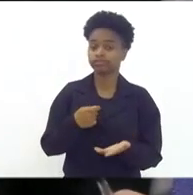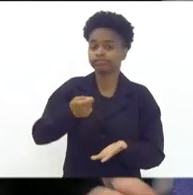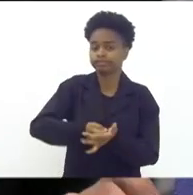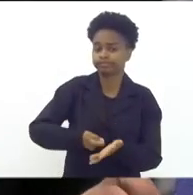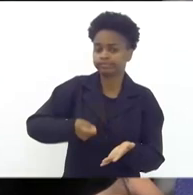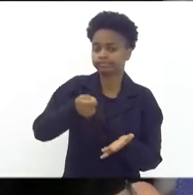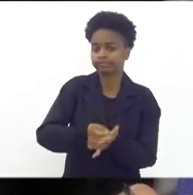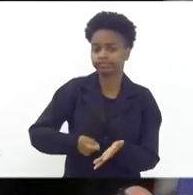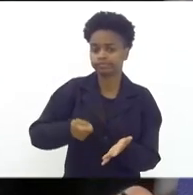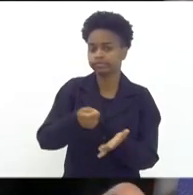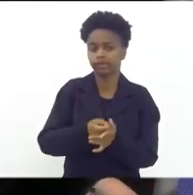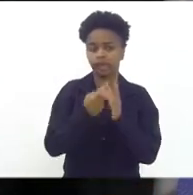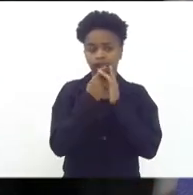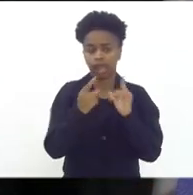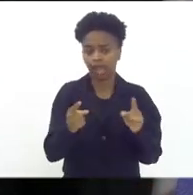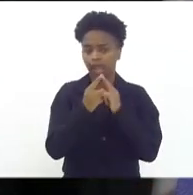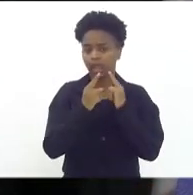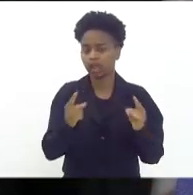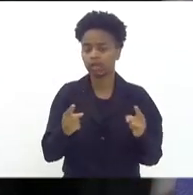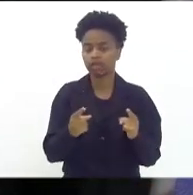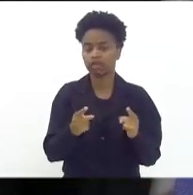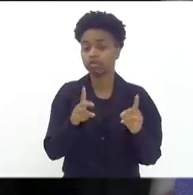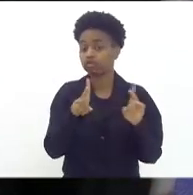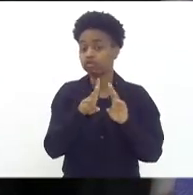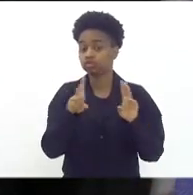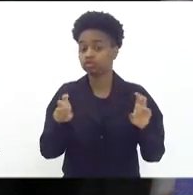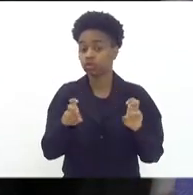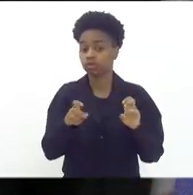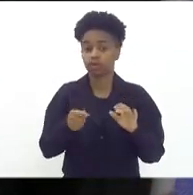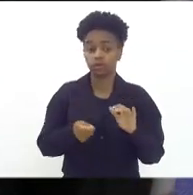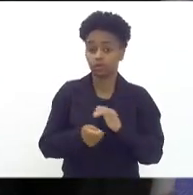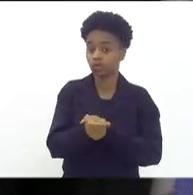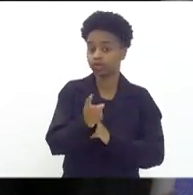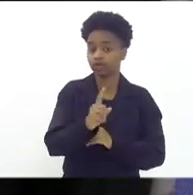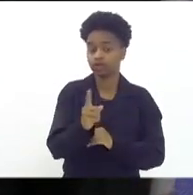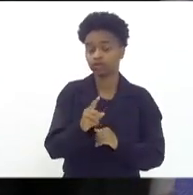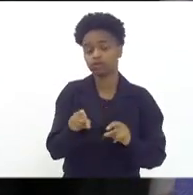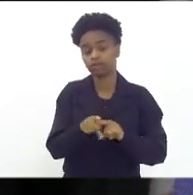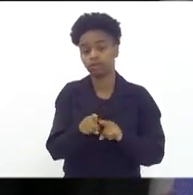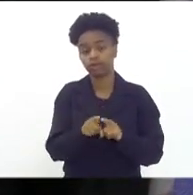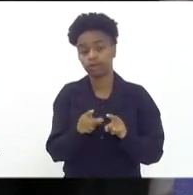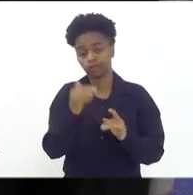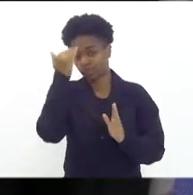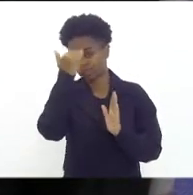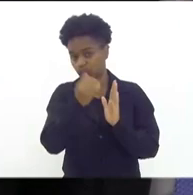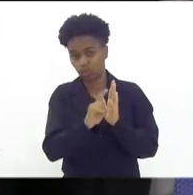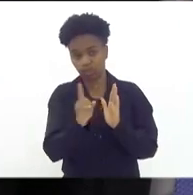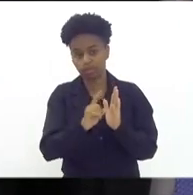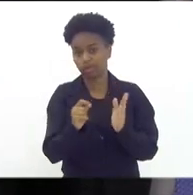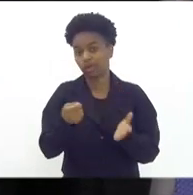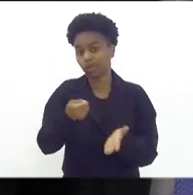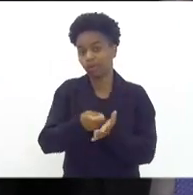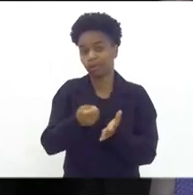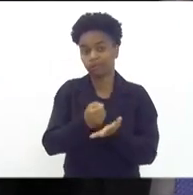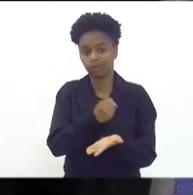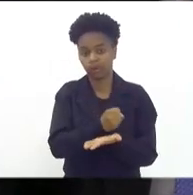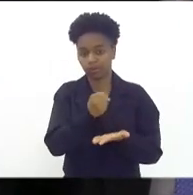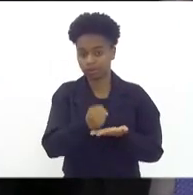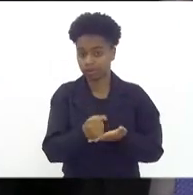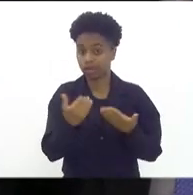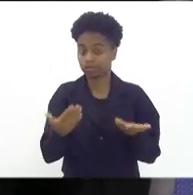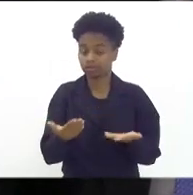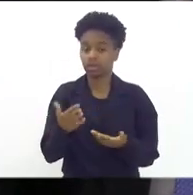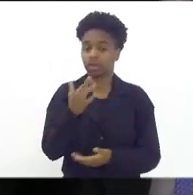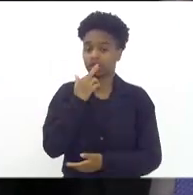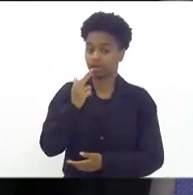a concessionária de serviços públicos sobre o não investimento e cumprimento da sua obrigação contratual nesse aspecto é como resposta